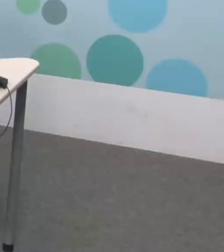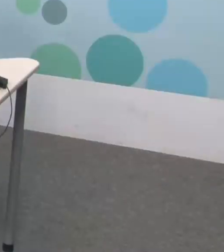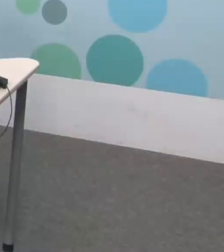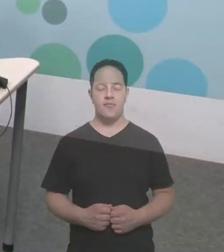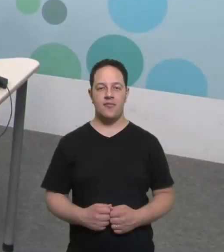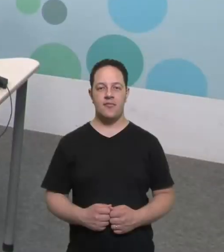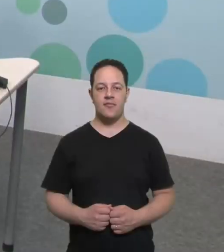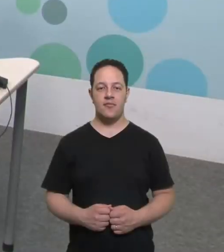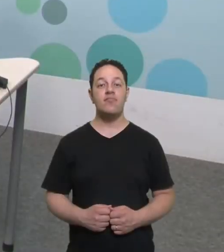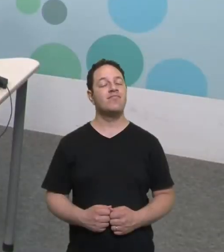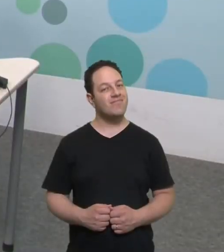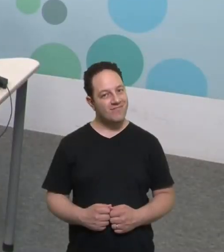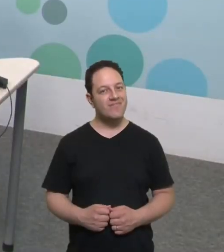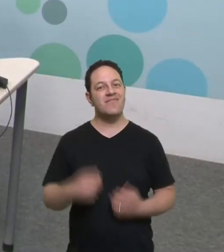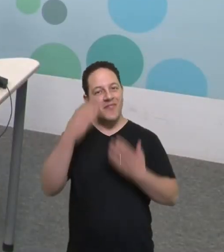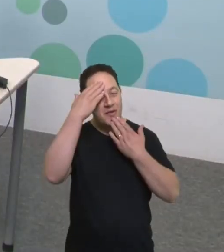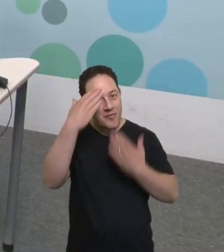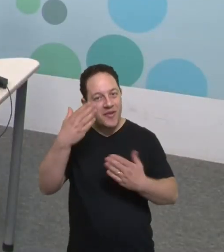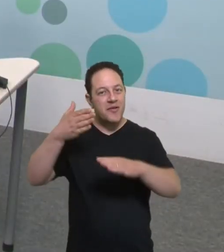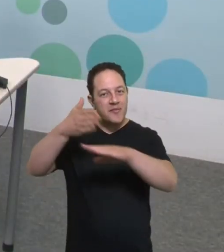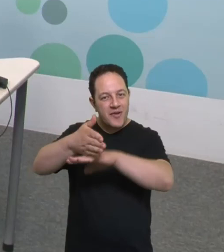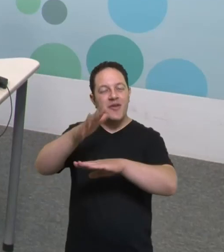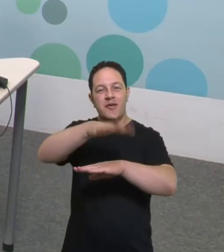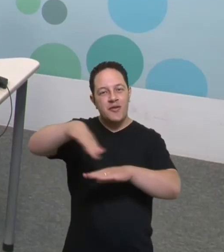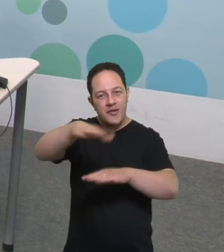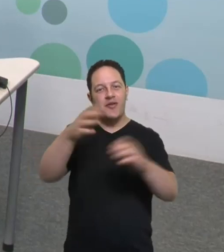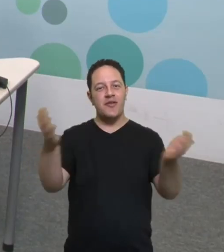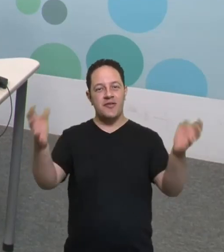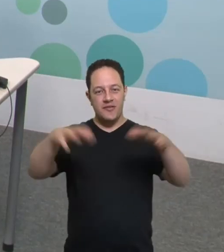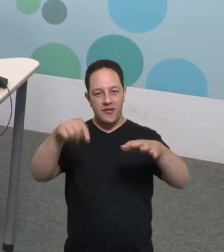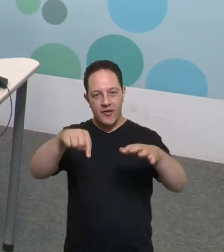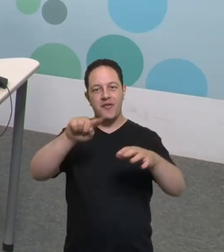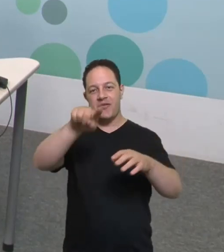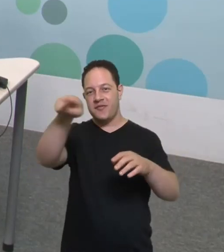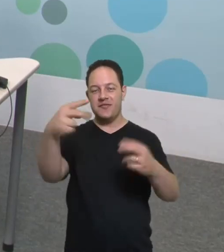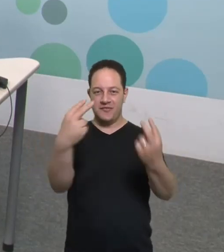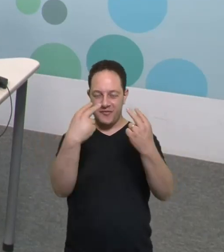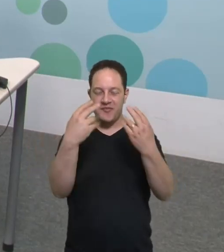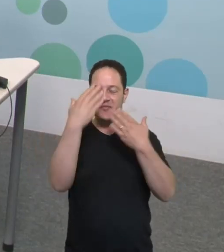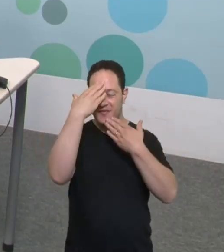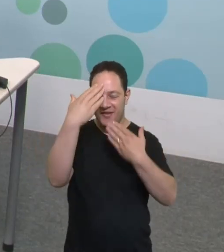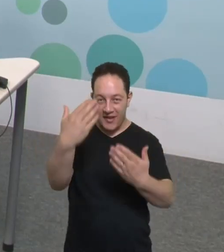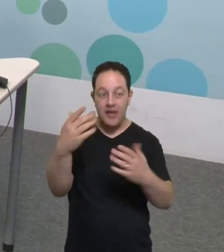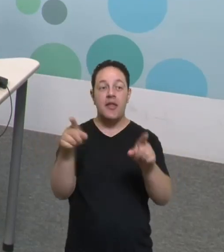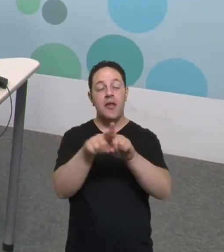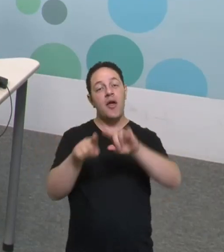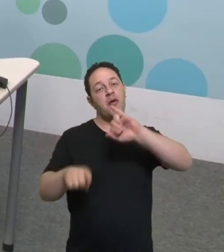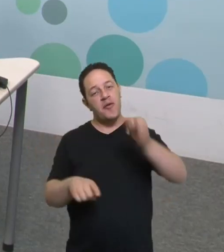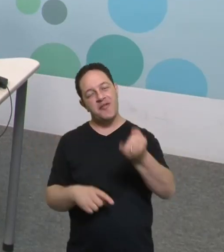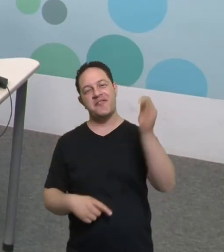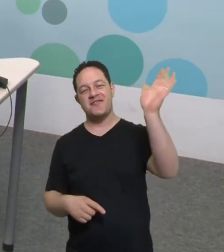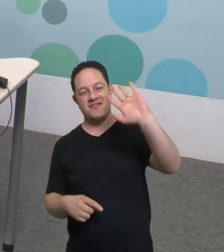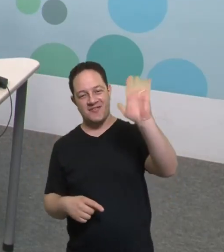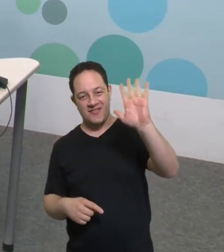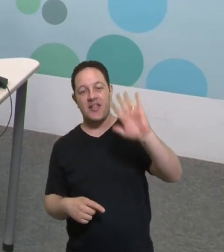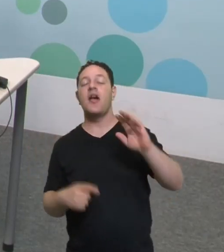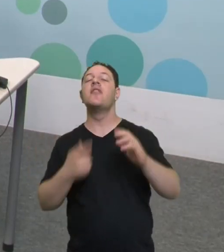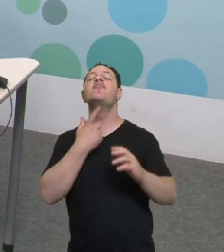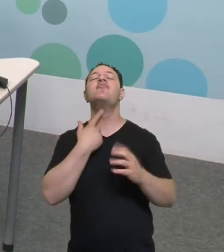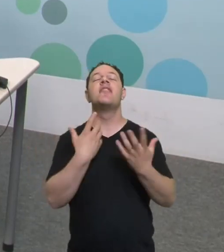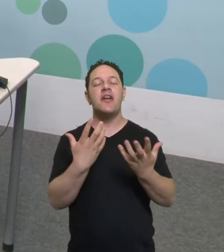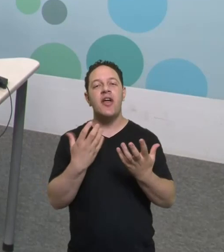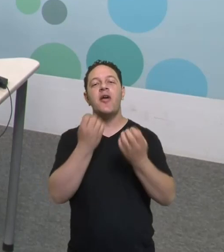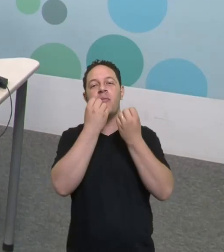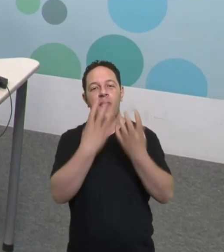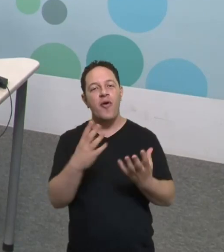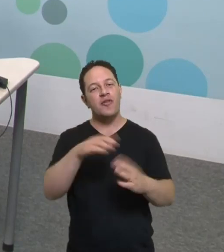bom então agradeço a participação de todos vocês aí do outro lado e já aproveite para mim te pedir Desejo a